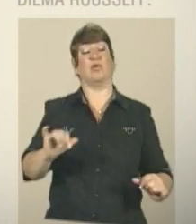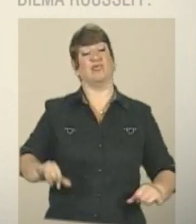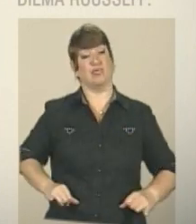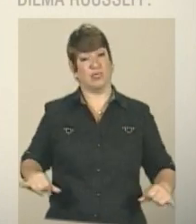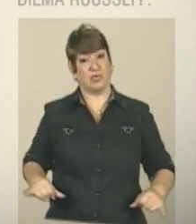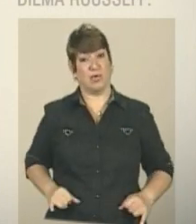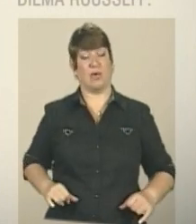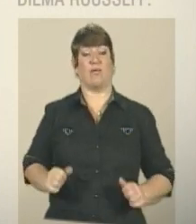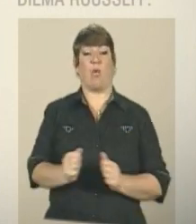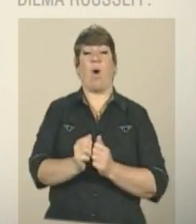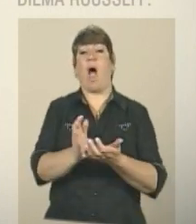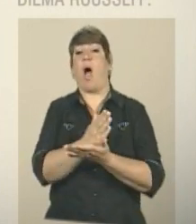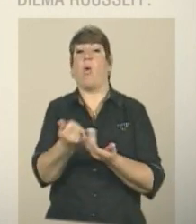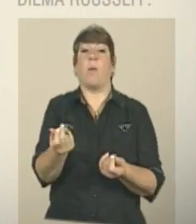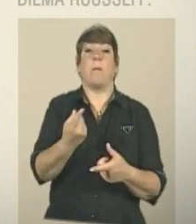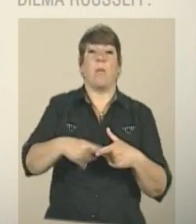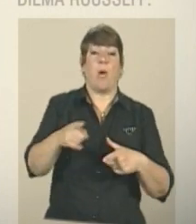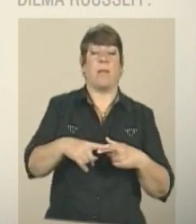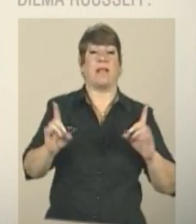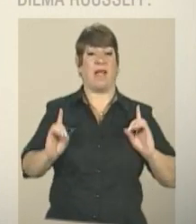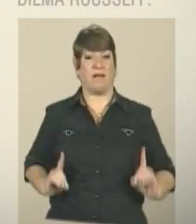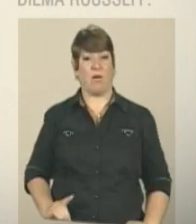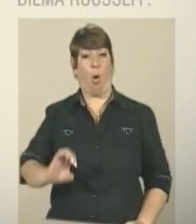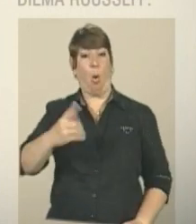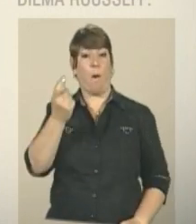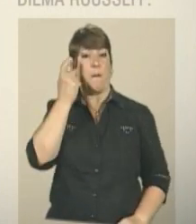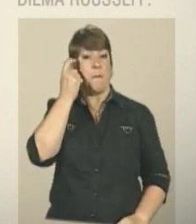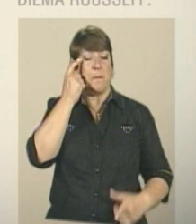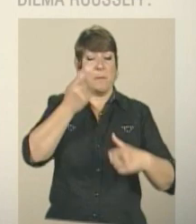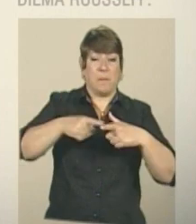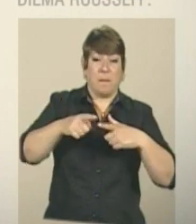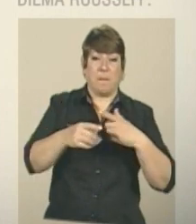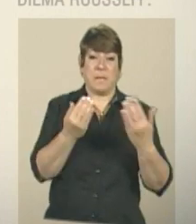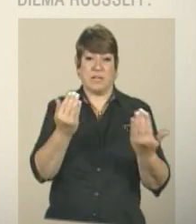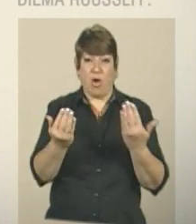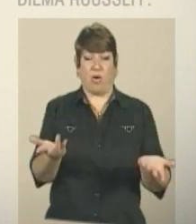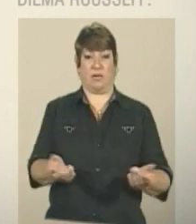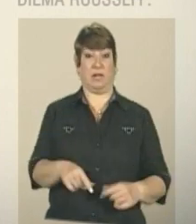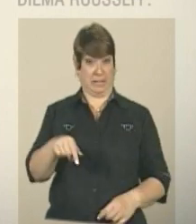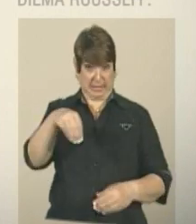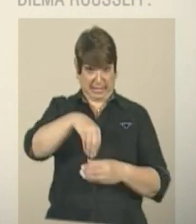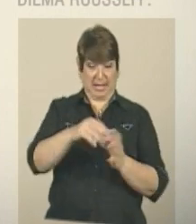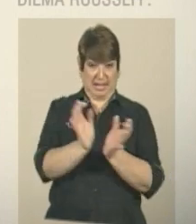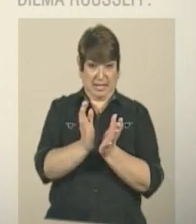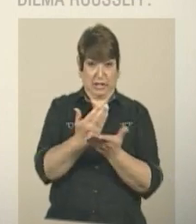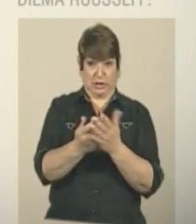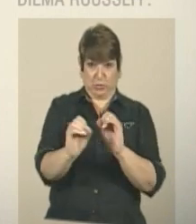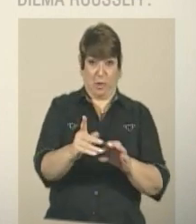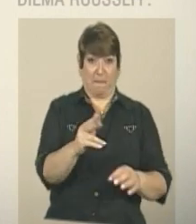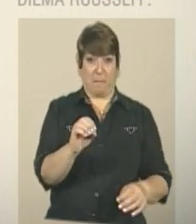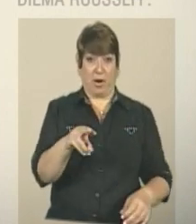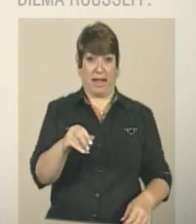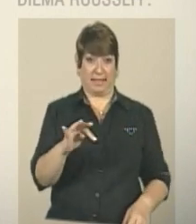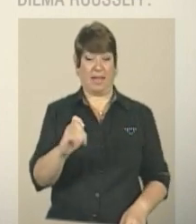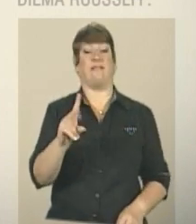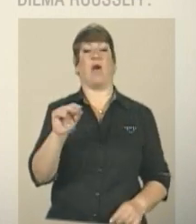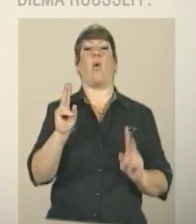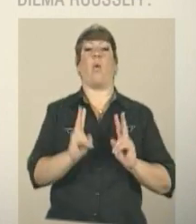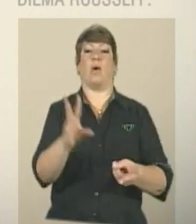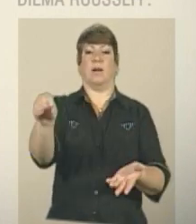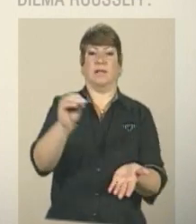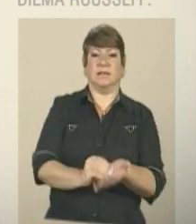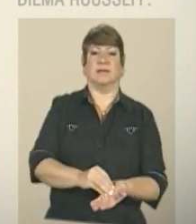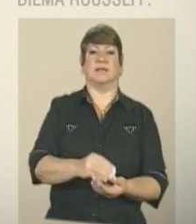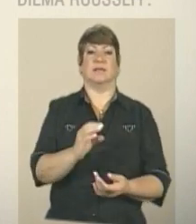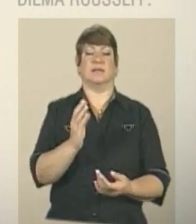sofrem com alguma deficiência física ou psicológica. Na educação, o Pronatec vai continuar matriculando